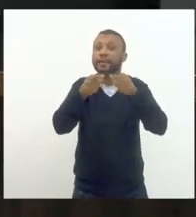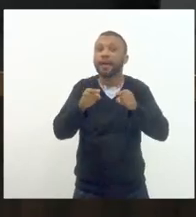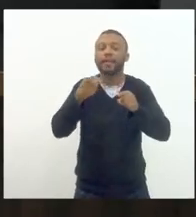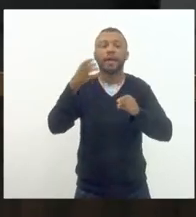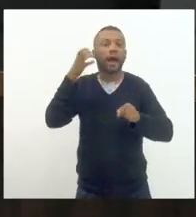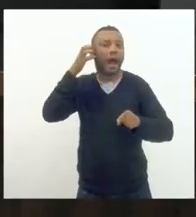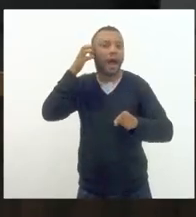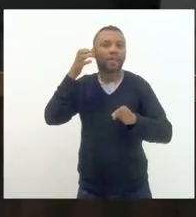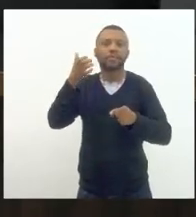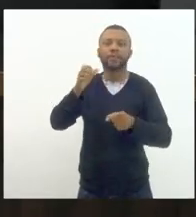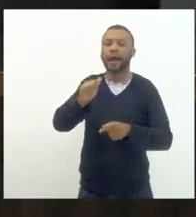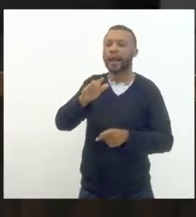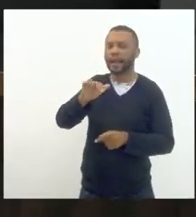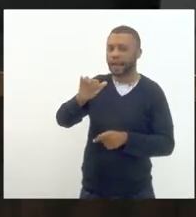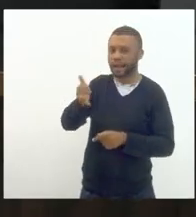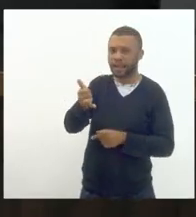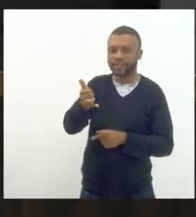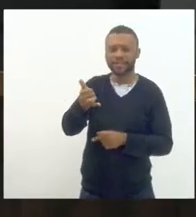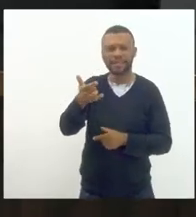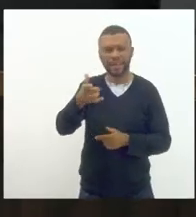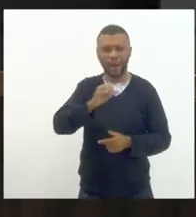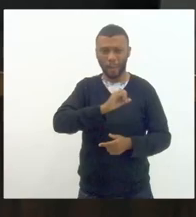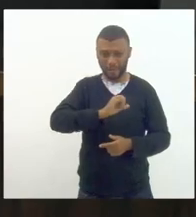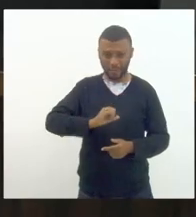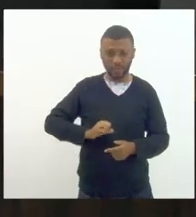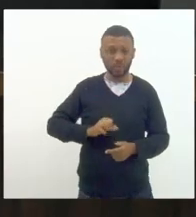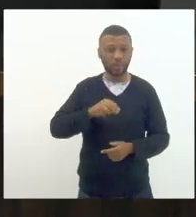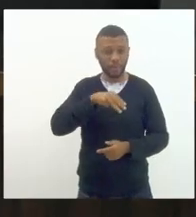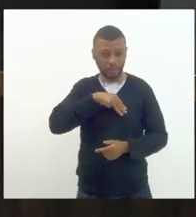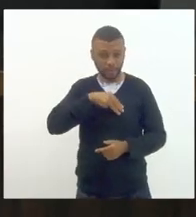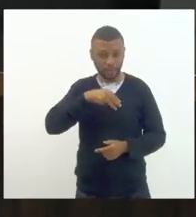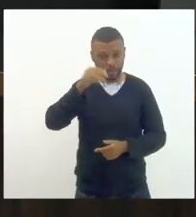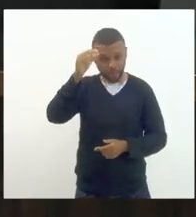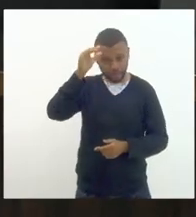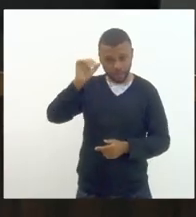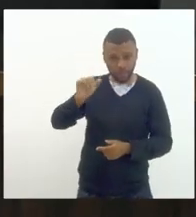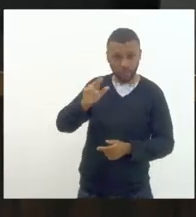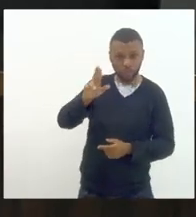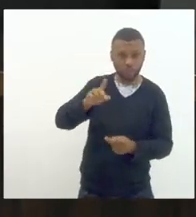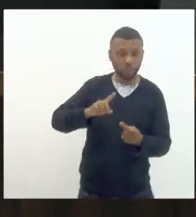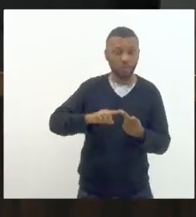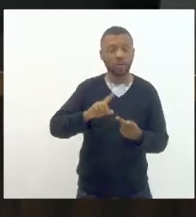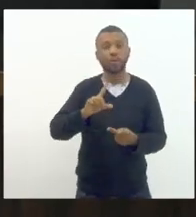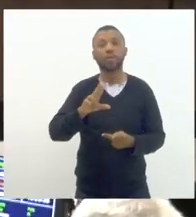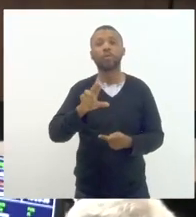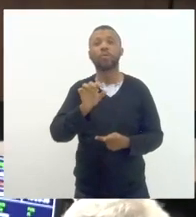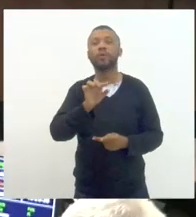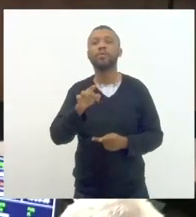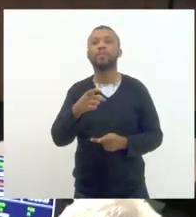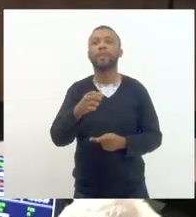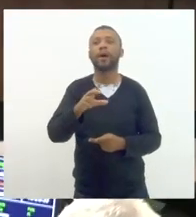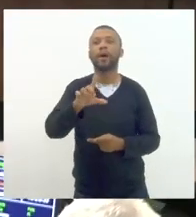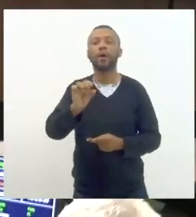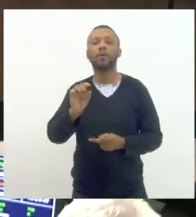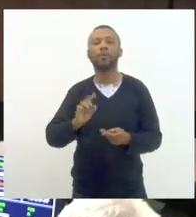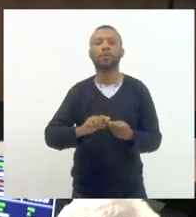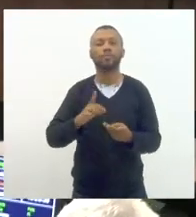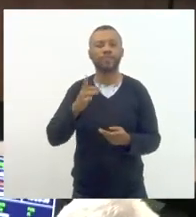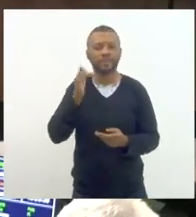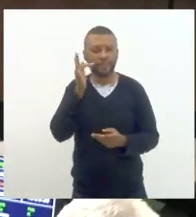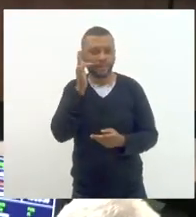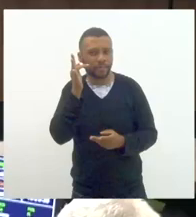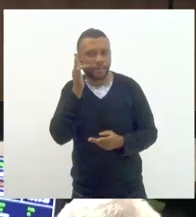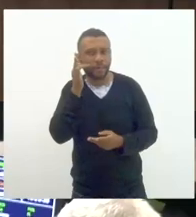Alerge, Imperador de Madureira, tia Ju, Luiz Paulo, Fábio Silva, deputado Flávio